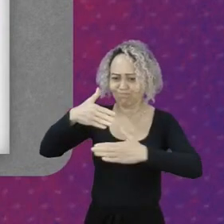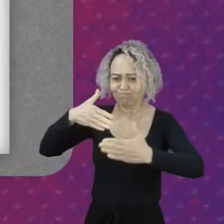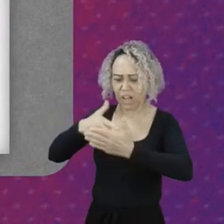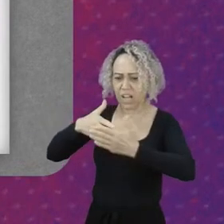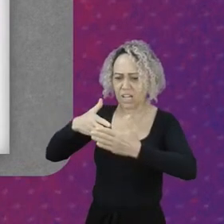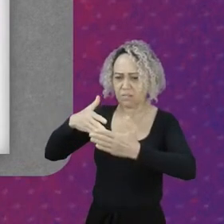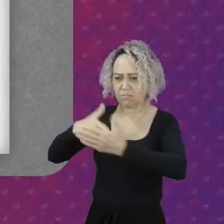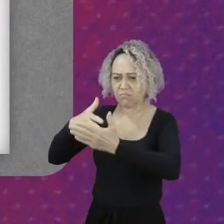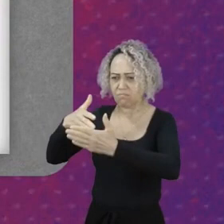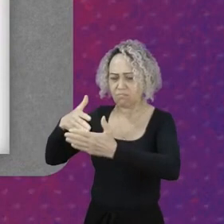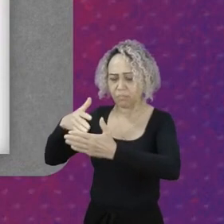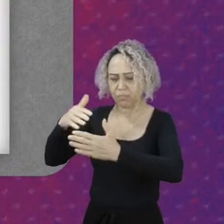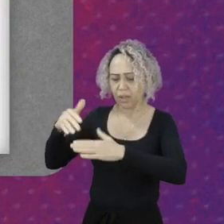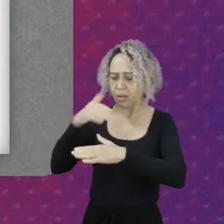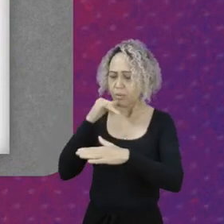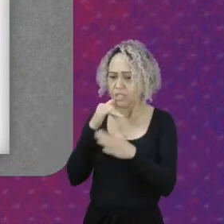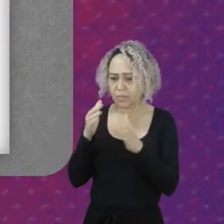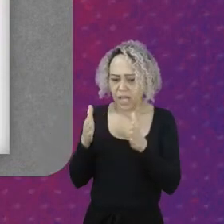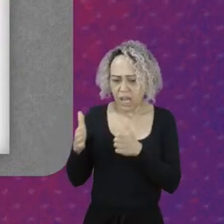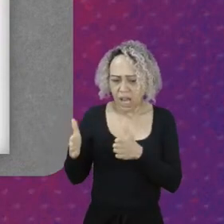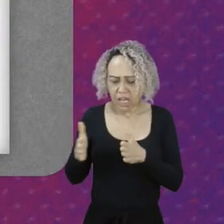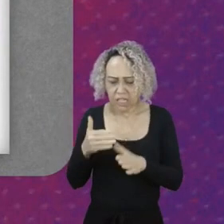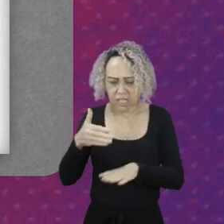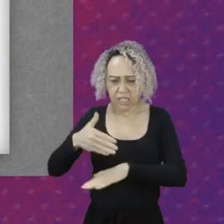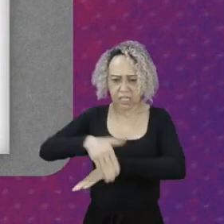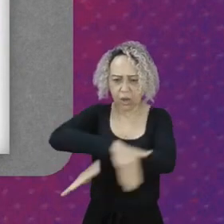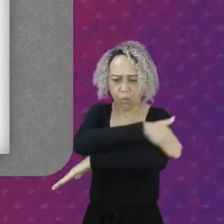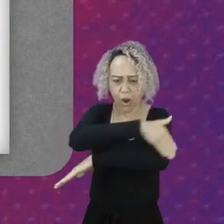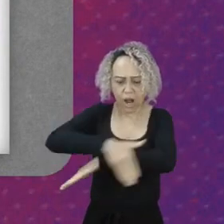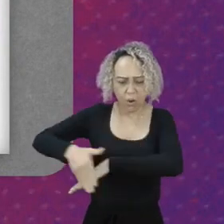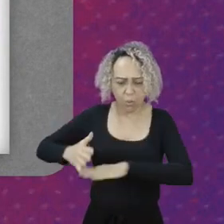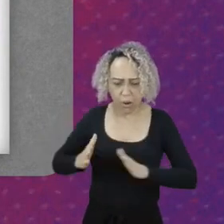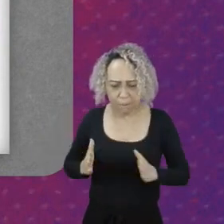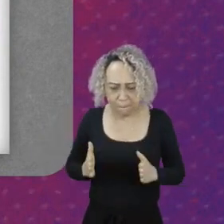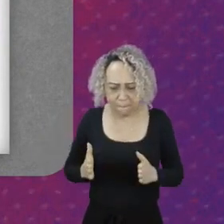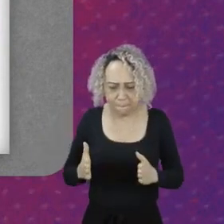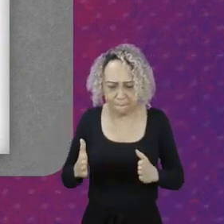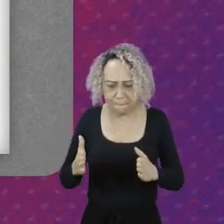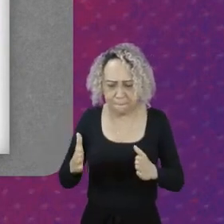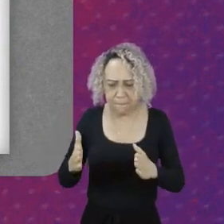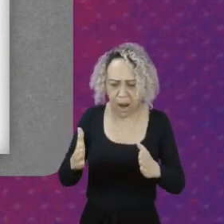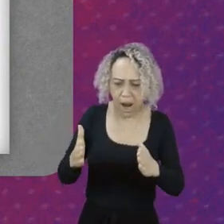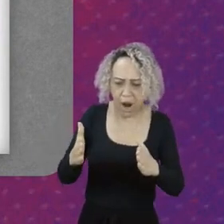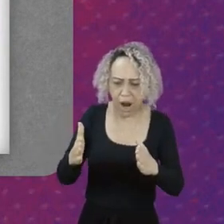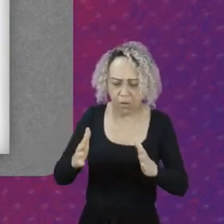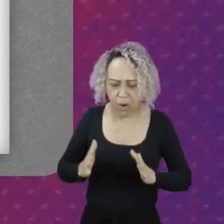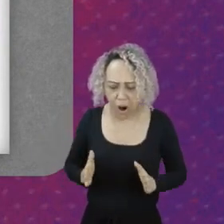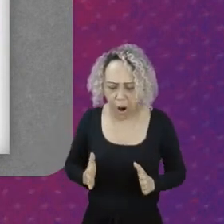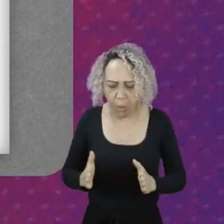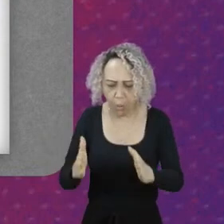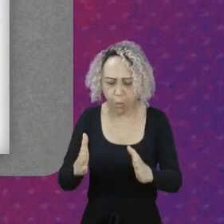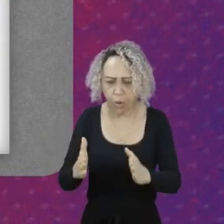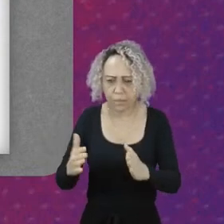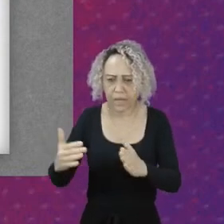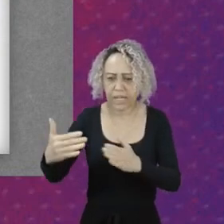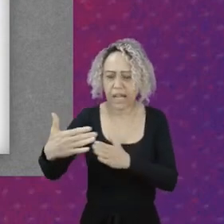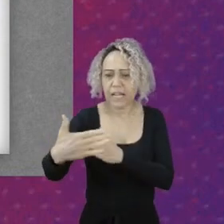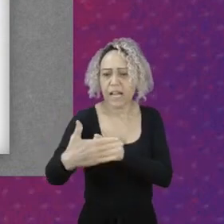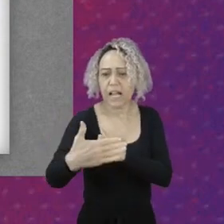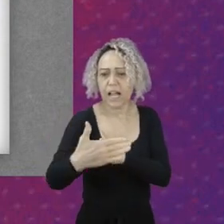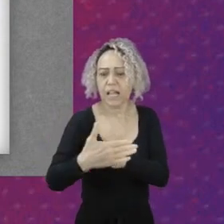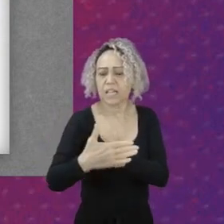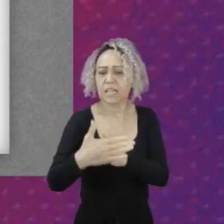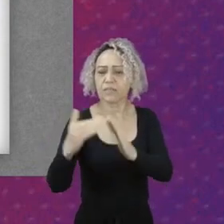passar por diversos becos, né, para poder chegar, mas que estava inserida justamente onde as